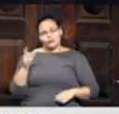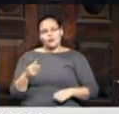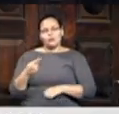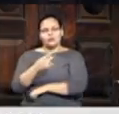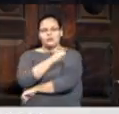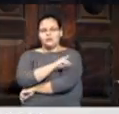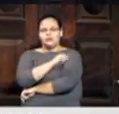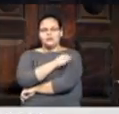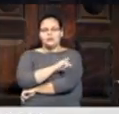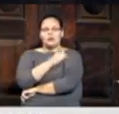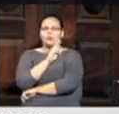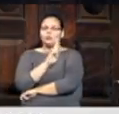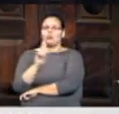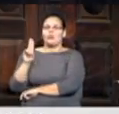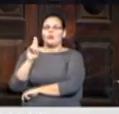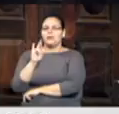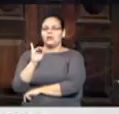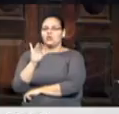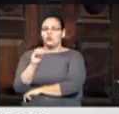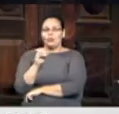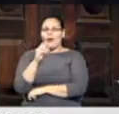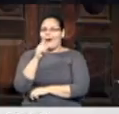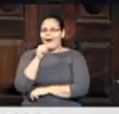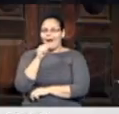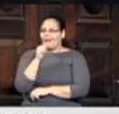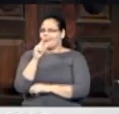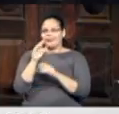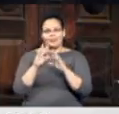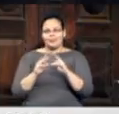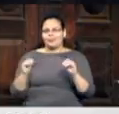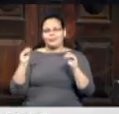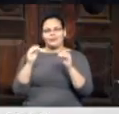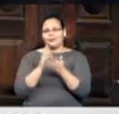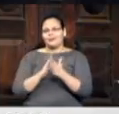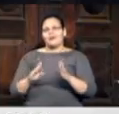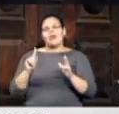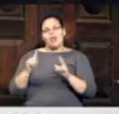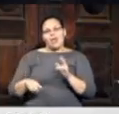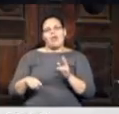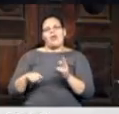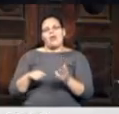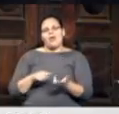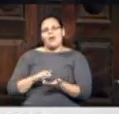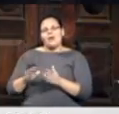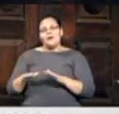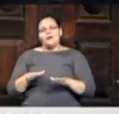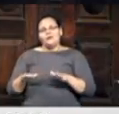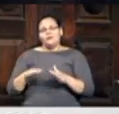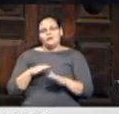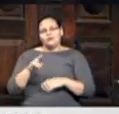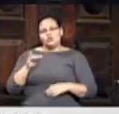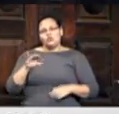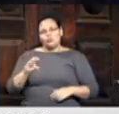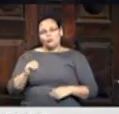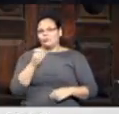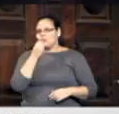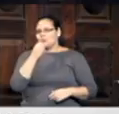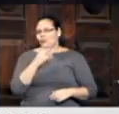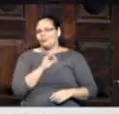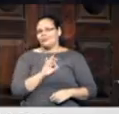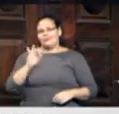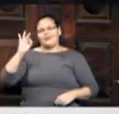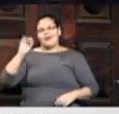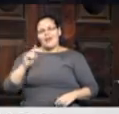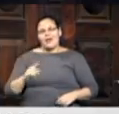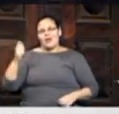o nome, é água que nunca cessa, é ritmo bom à beça,